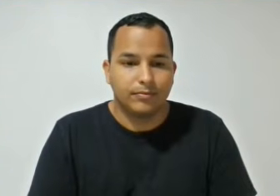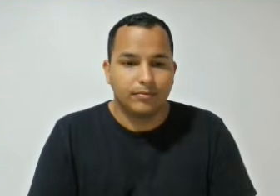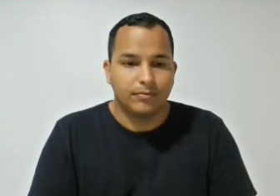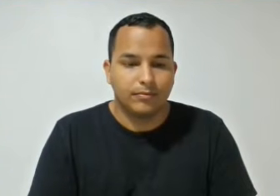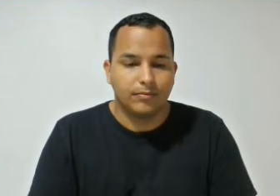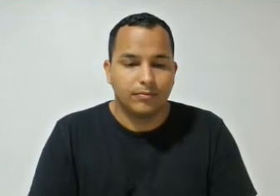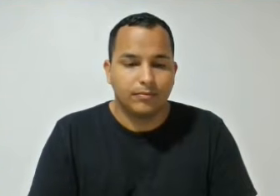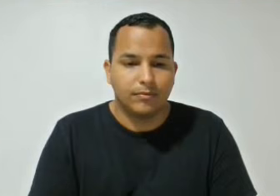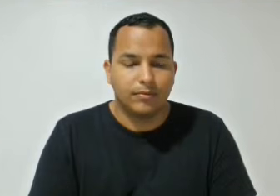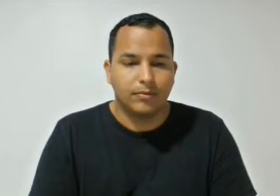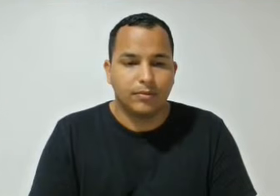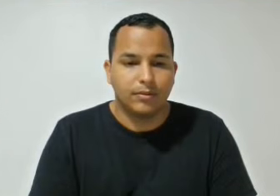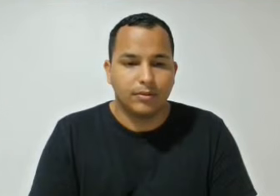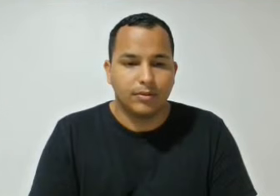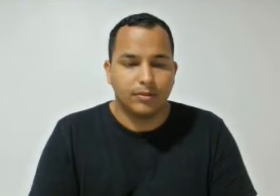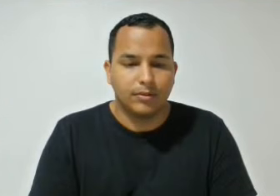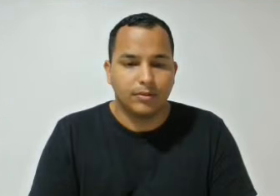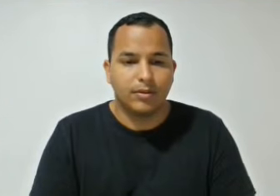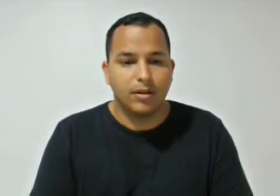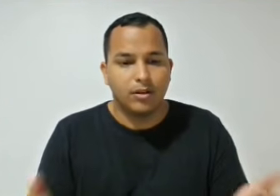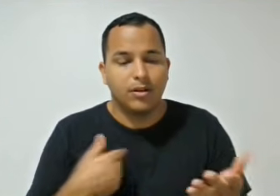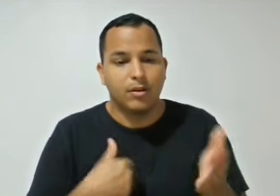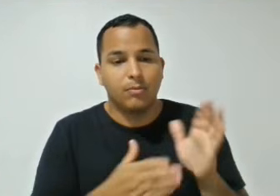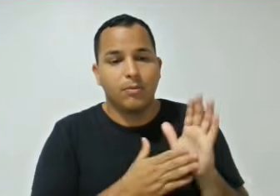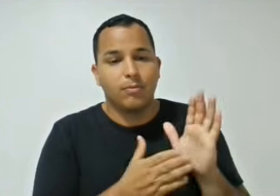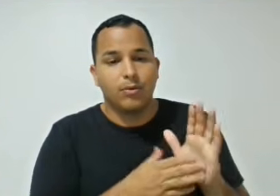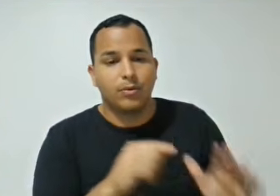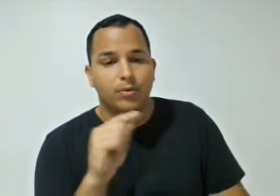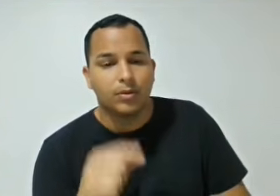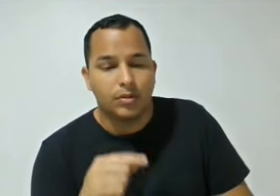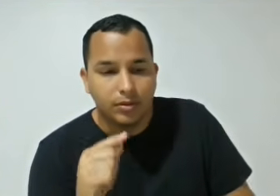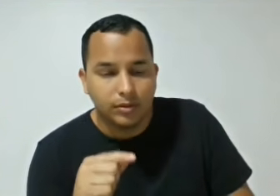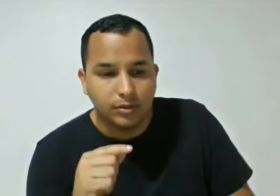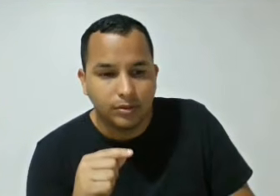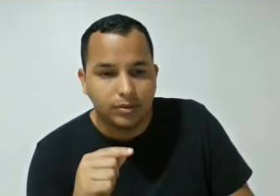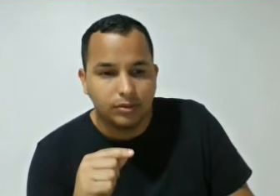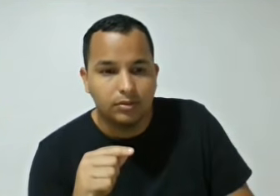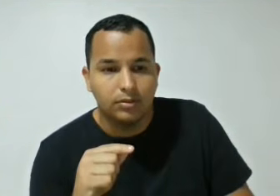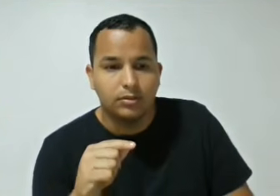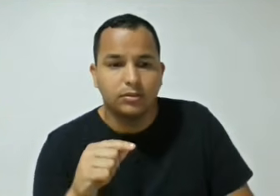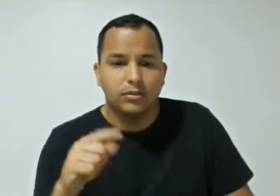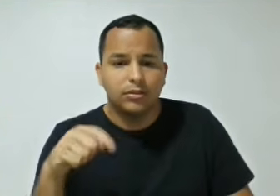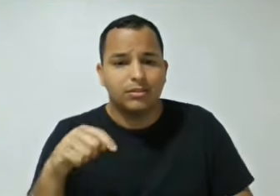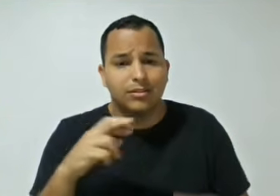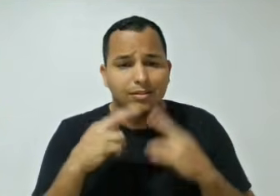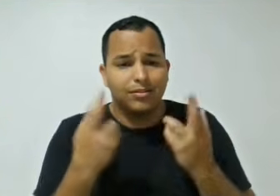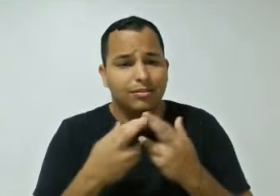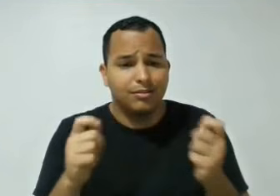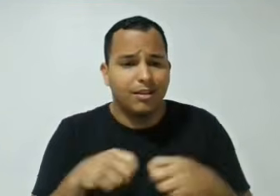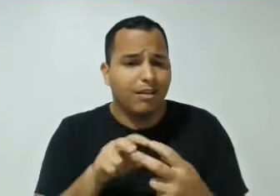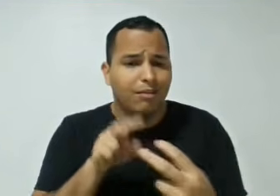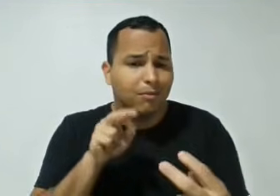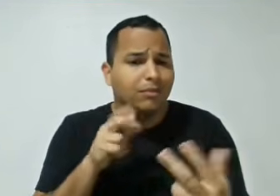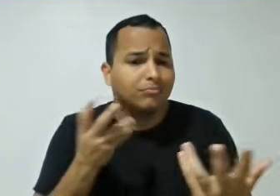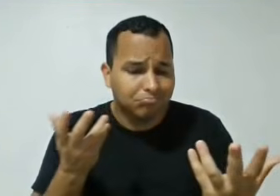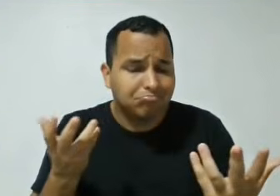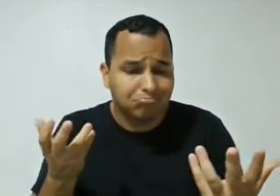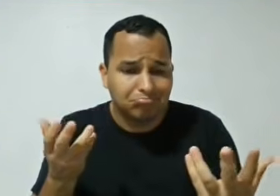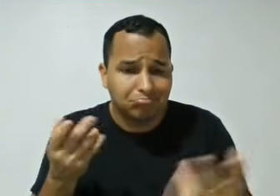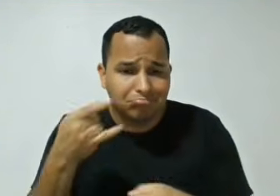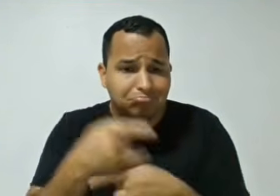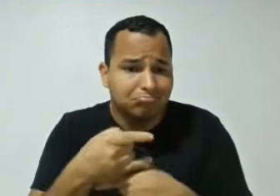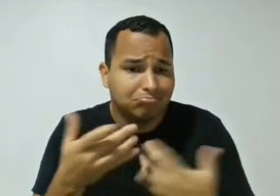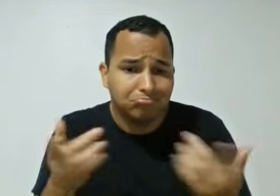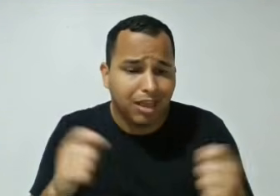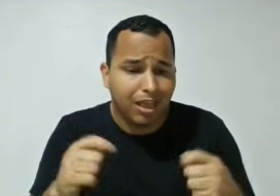para a turma da fundação lá, talvez essas reuniões poderiam ser online. E uma frequência, assim, tipo uma sequência online,